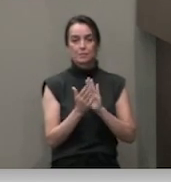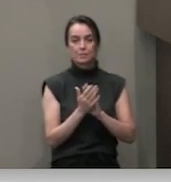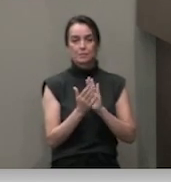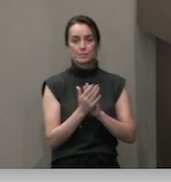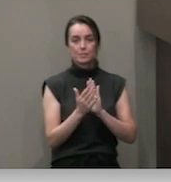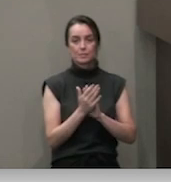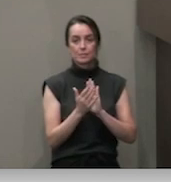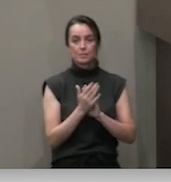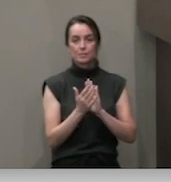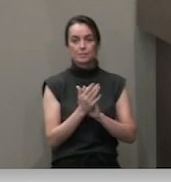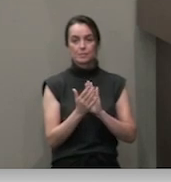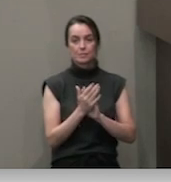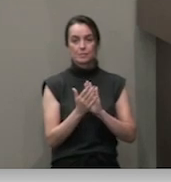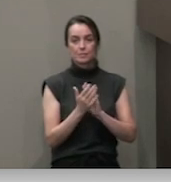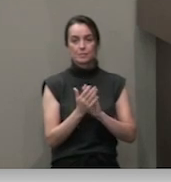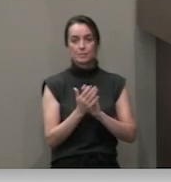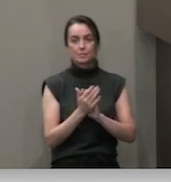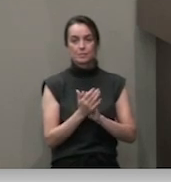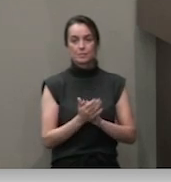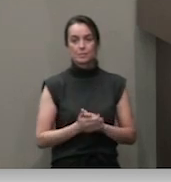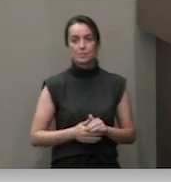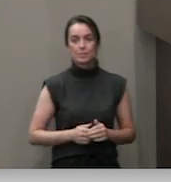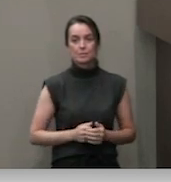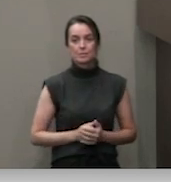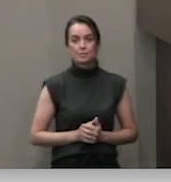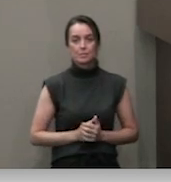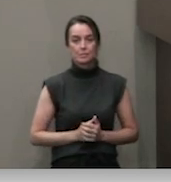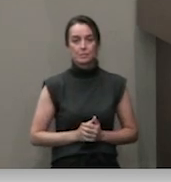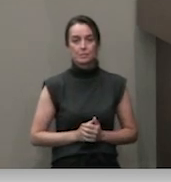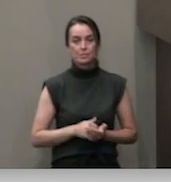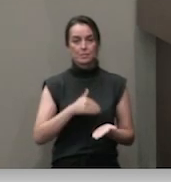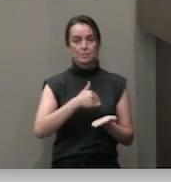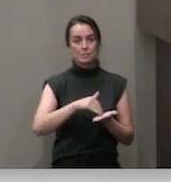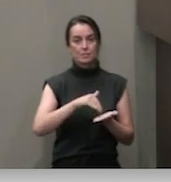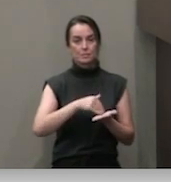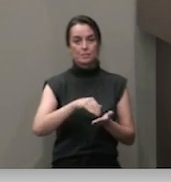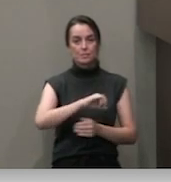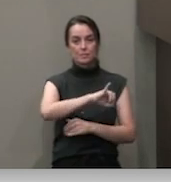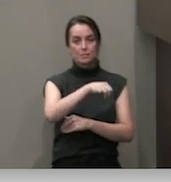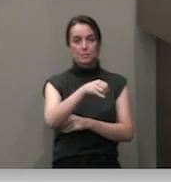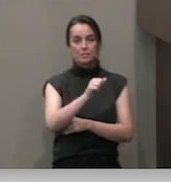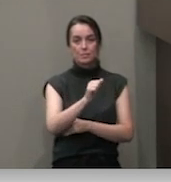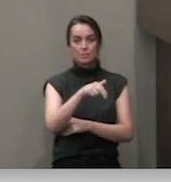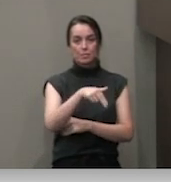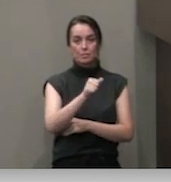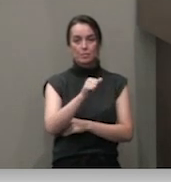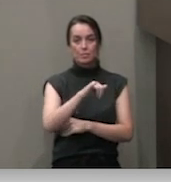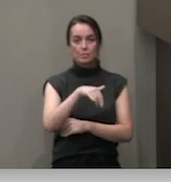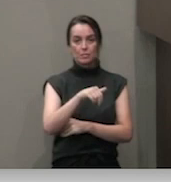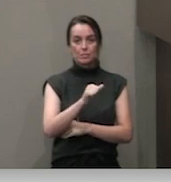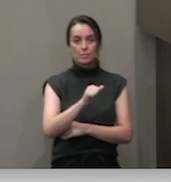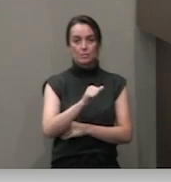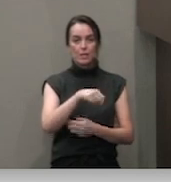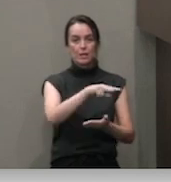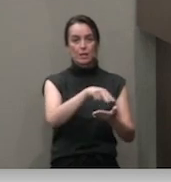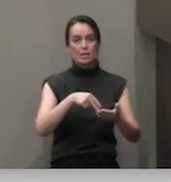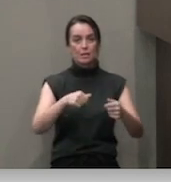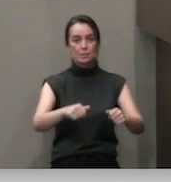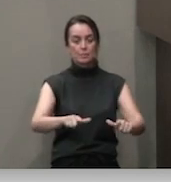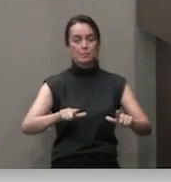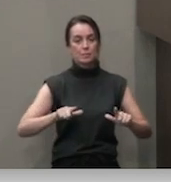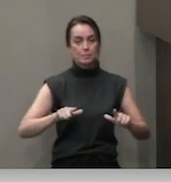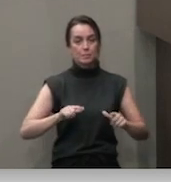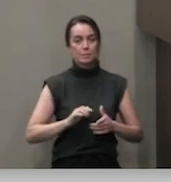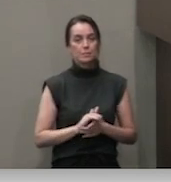vereadora solicito secretária Janaína Portela para fazer a leitura da placa que será entregue aos membros